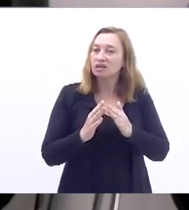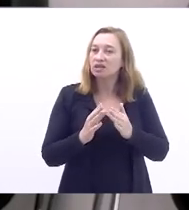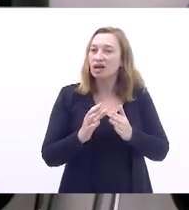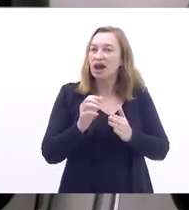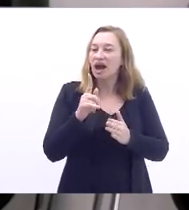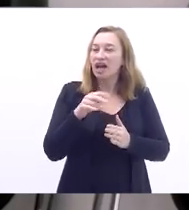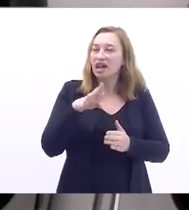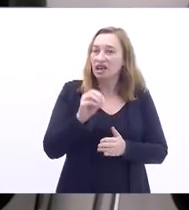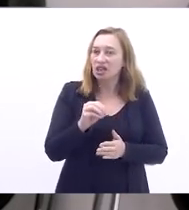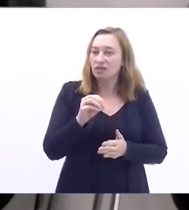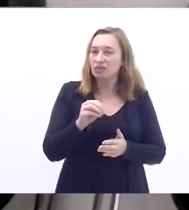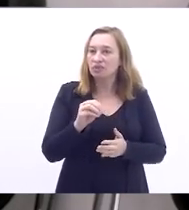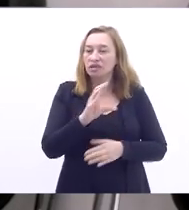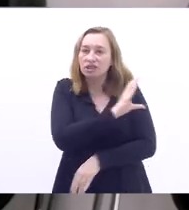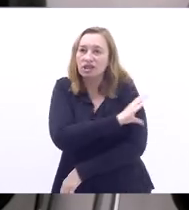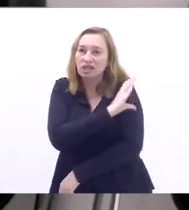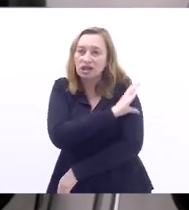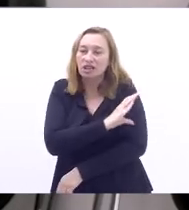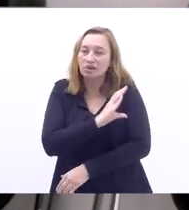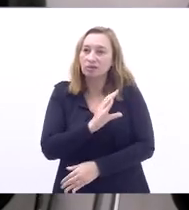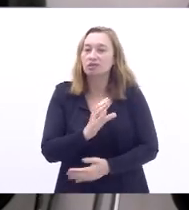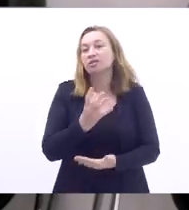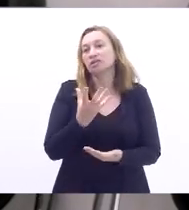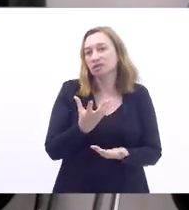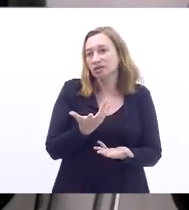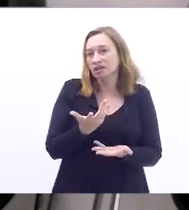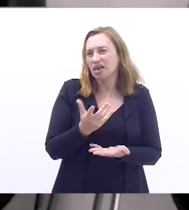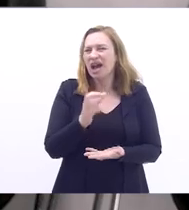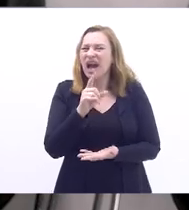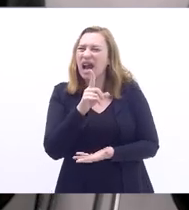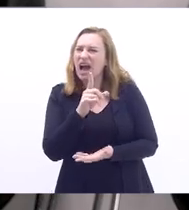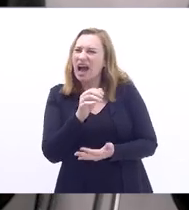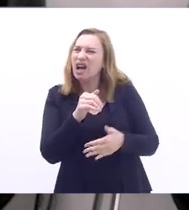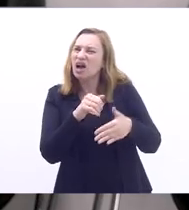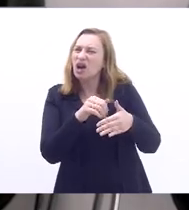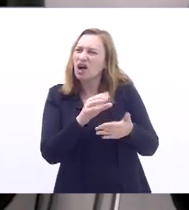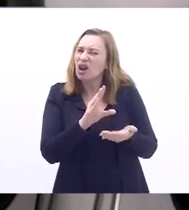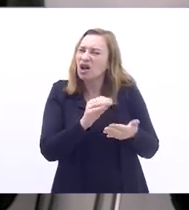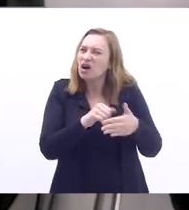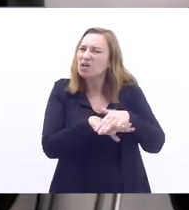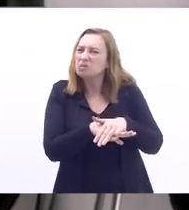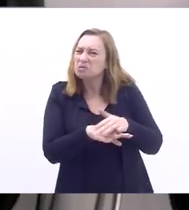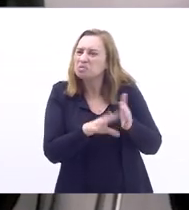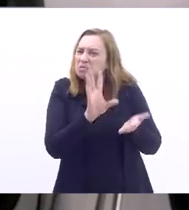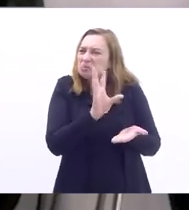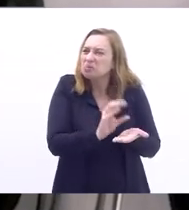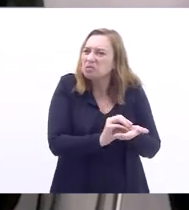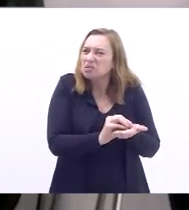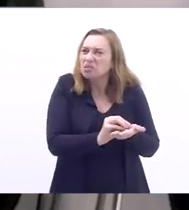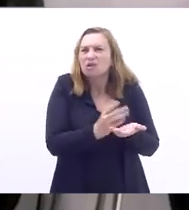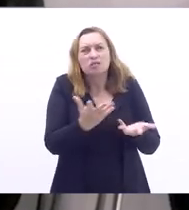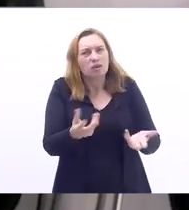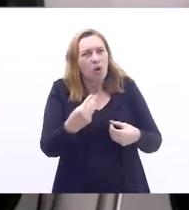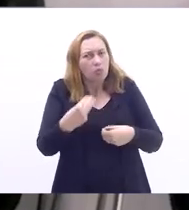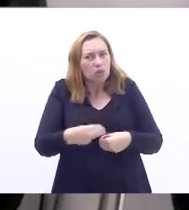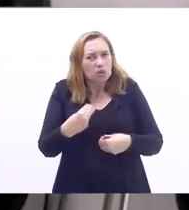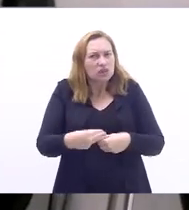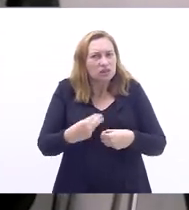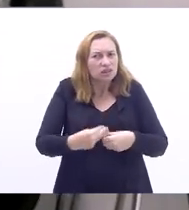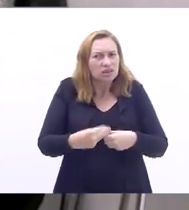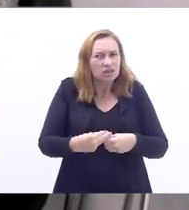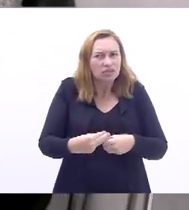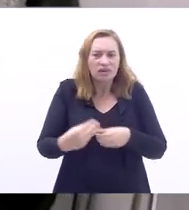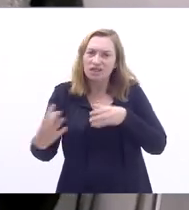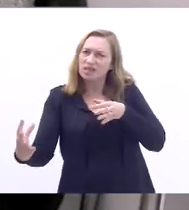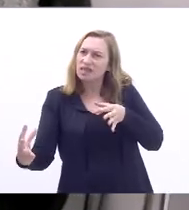Campos dos Goytacazes é um trabalho a mais não se o arquivo Municipal mesmo que interessa é UEFI caberia ao município fazer